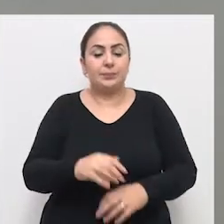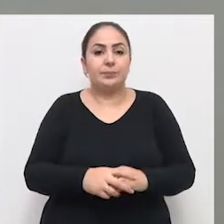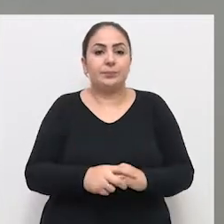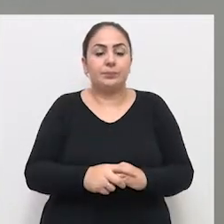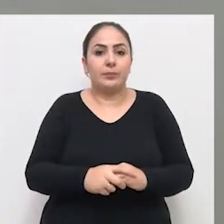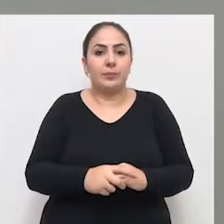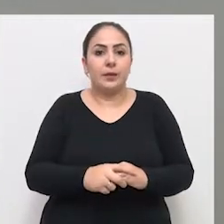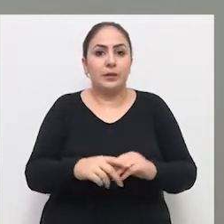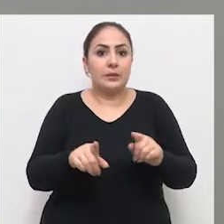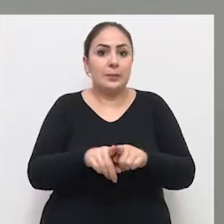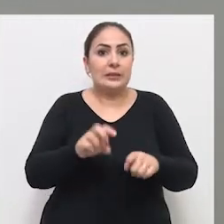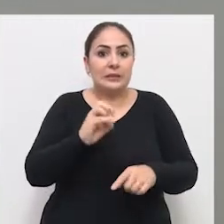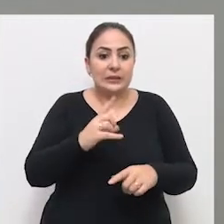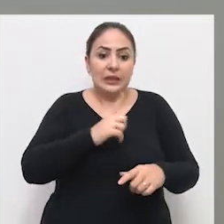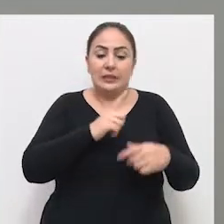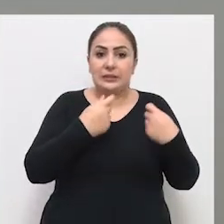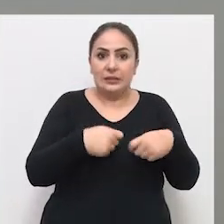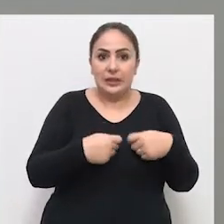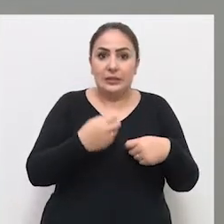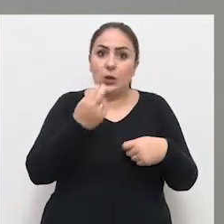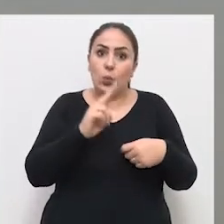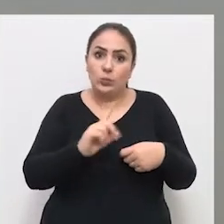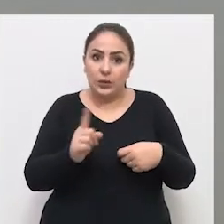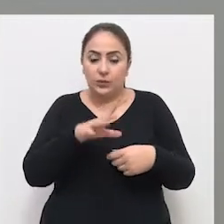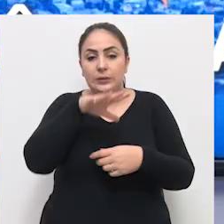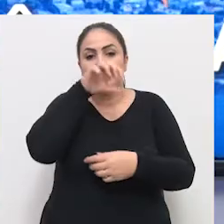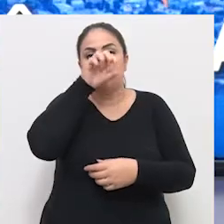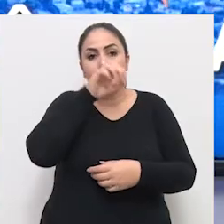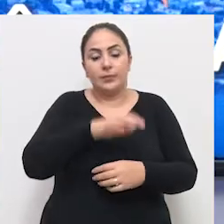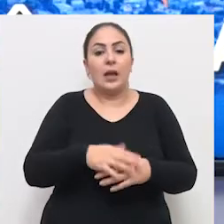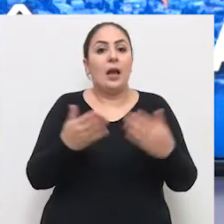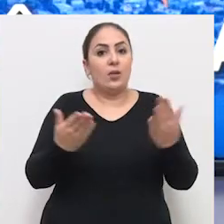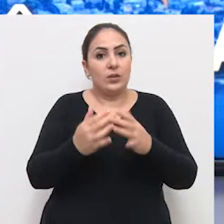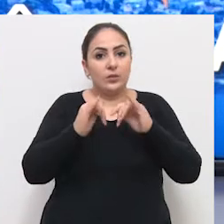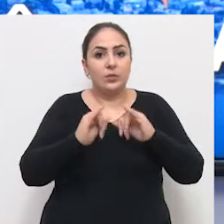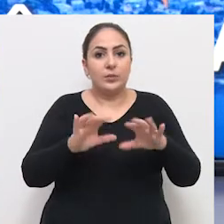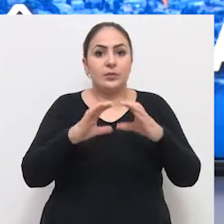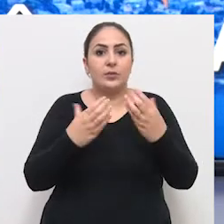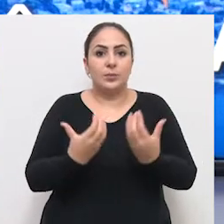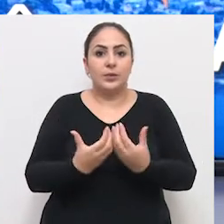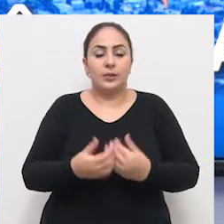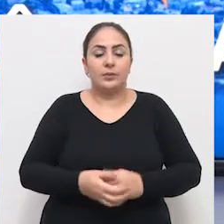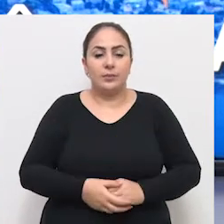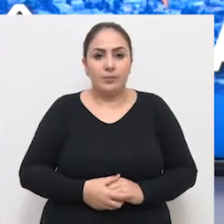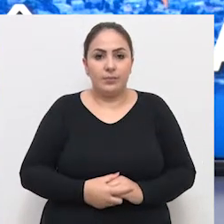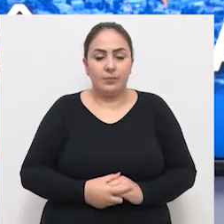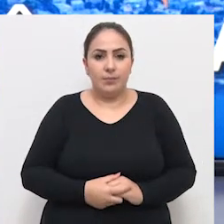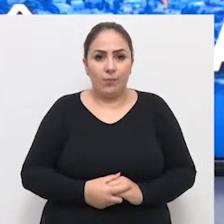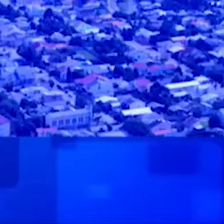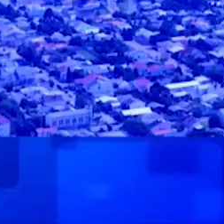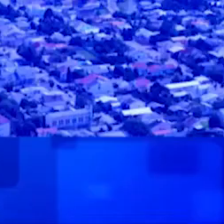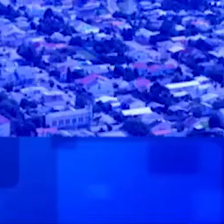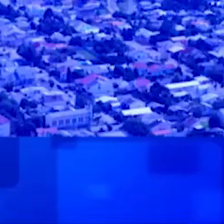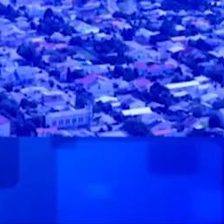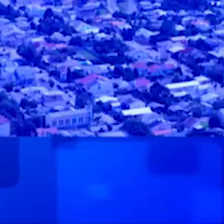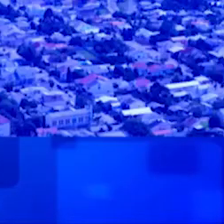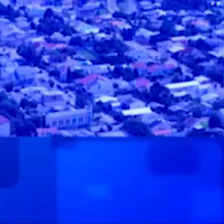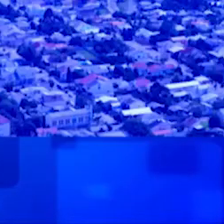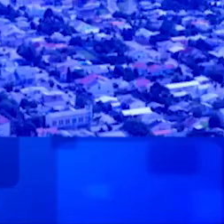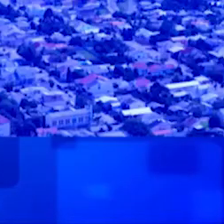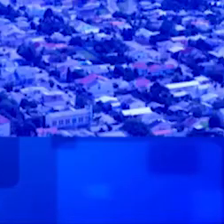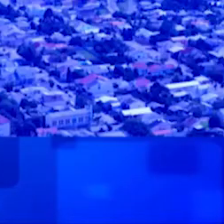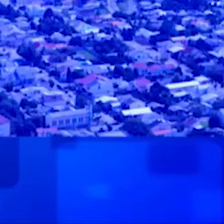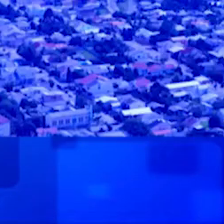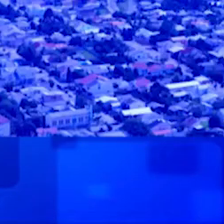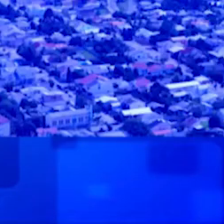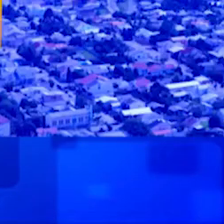UTI, com ou sem necessidade de respirador. Agora, no canal da comunidade.